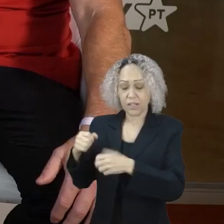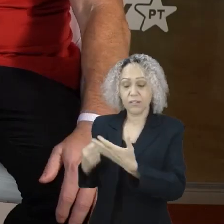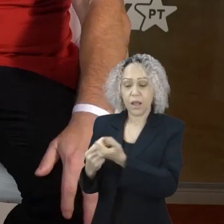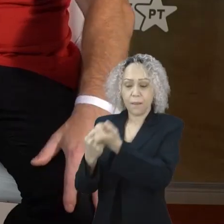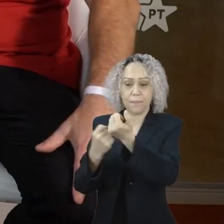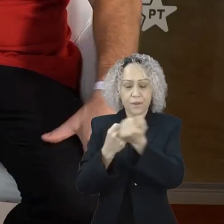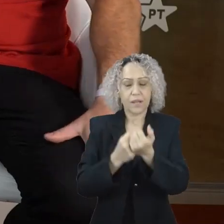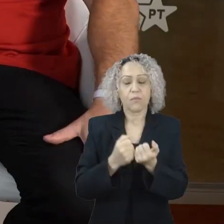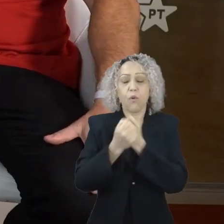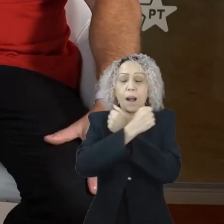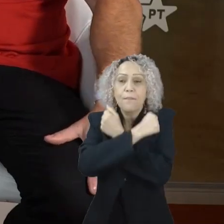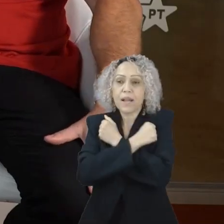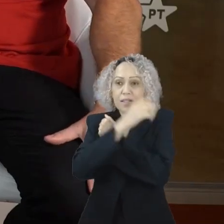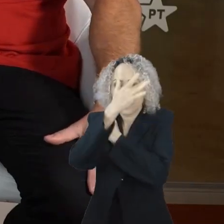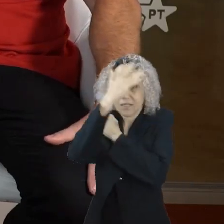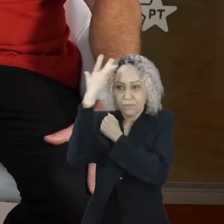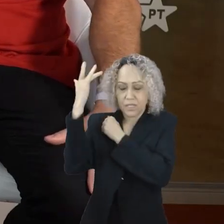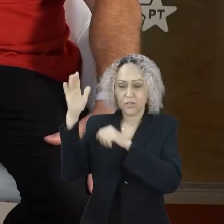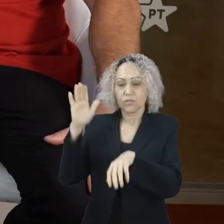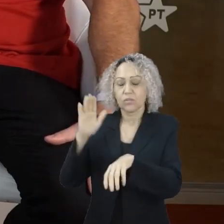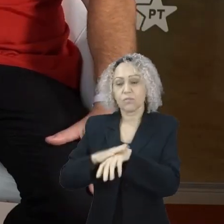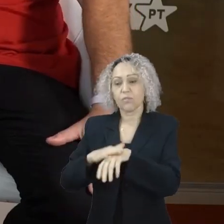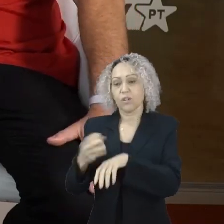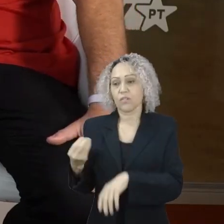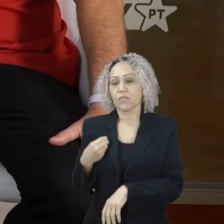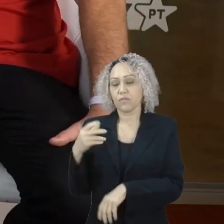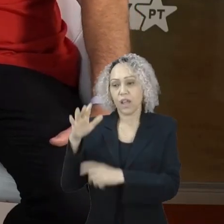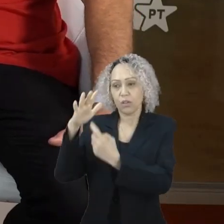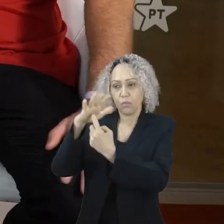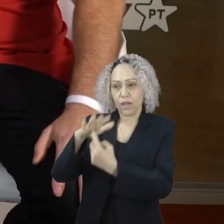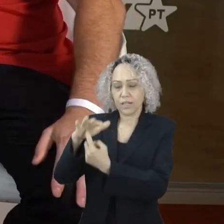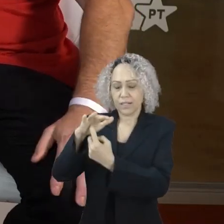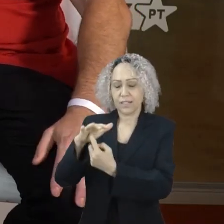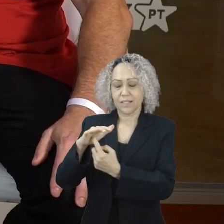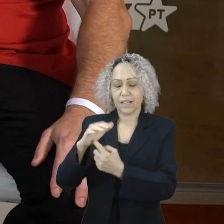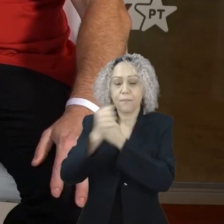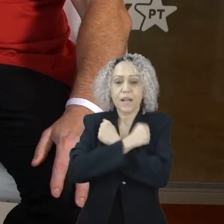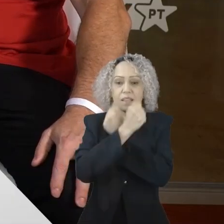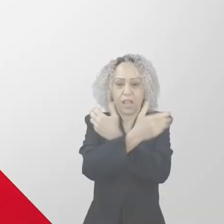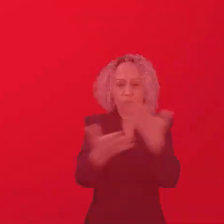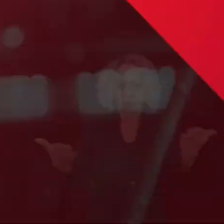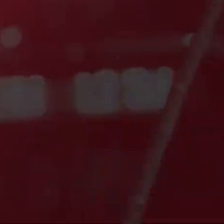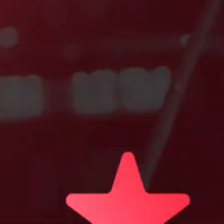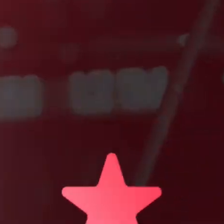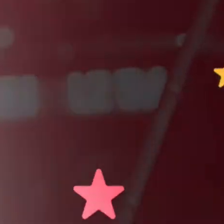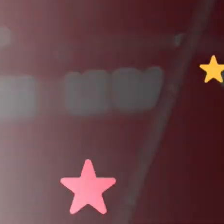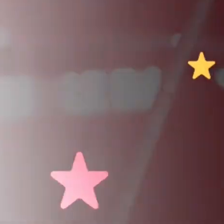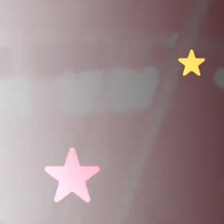Maravilha, líder, obrigada pela participação aqui com a gente. Valeu, um abraço a todos aí.